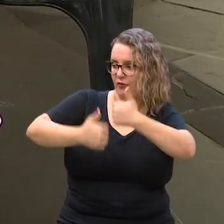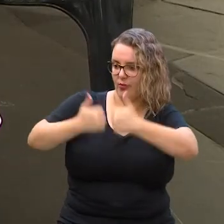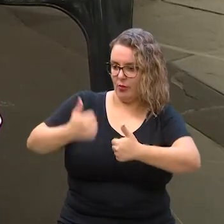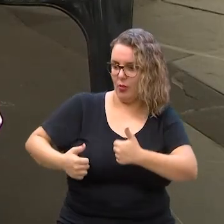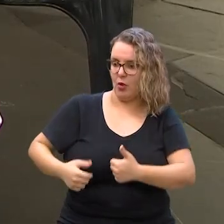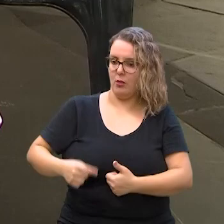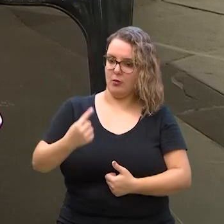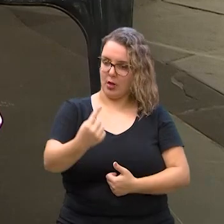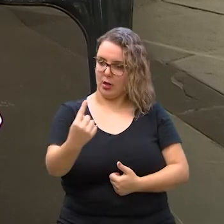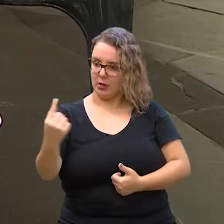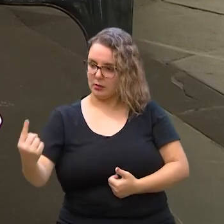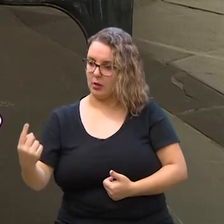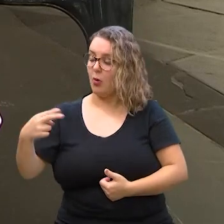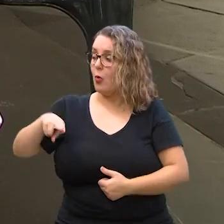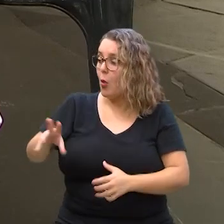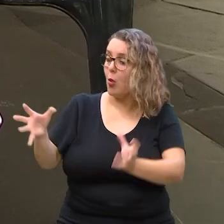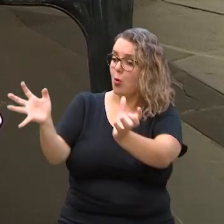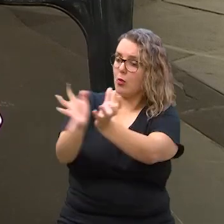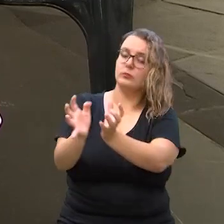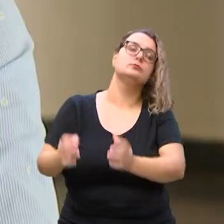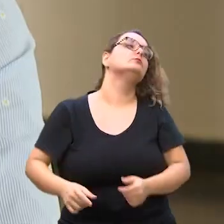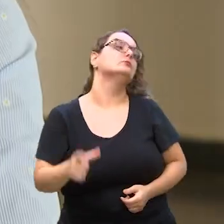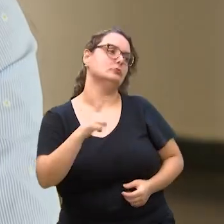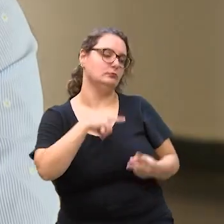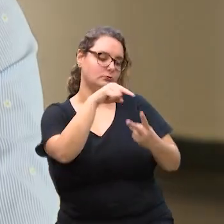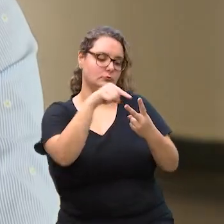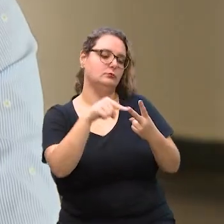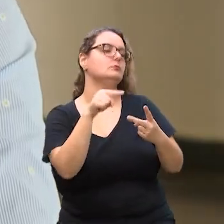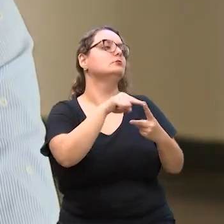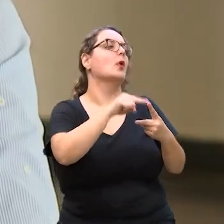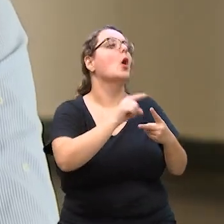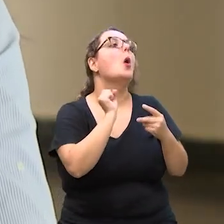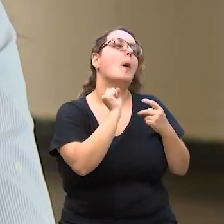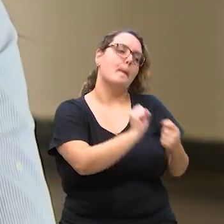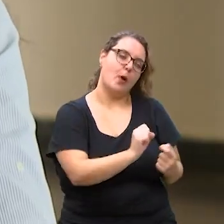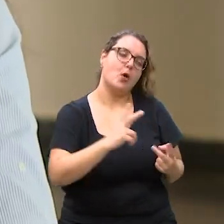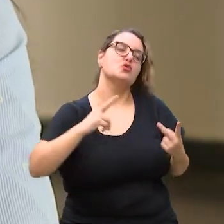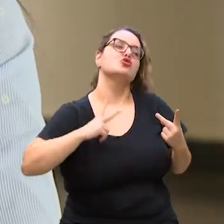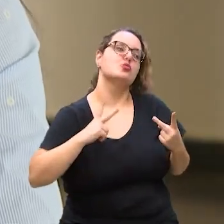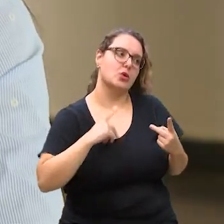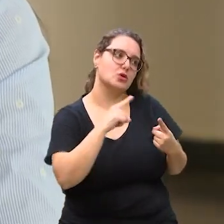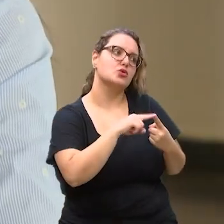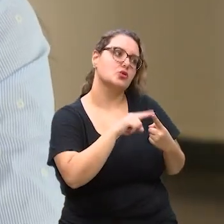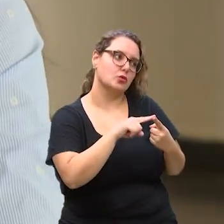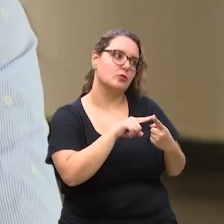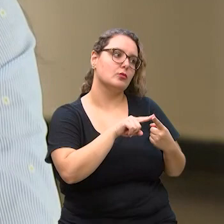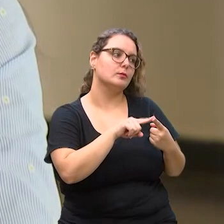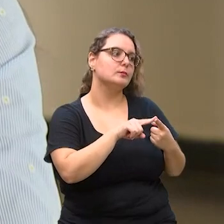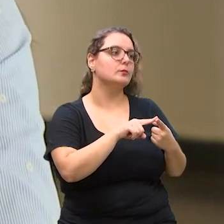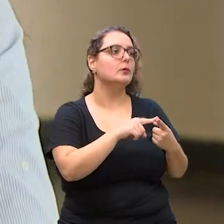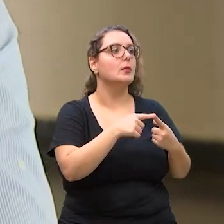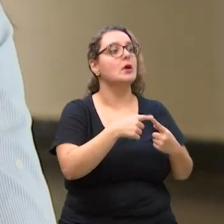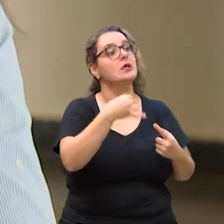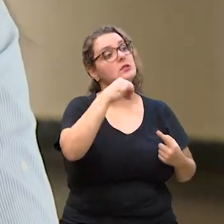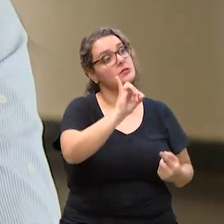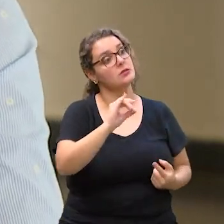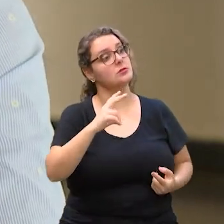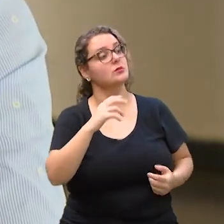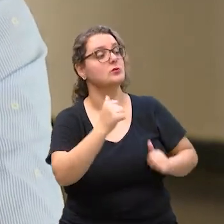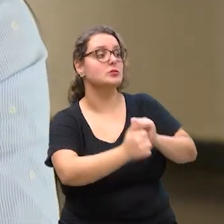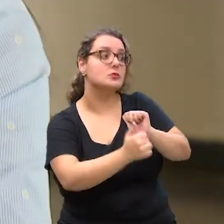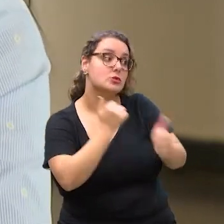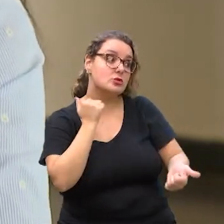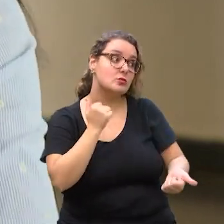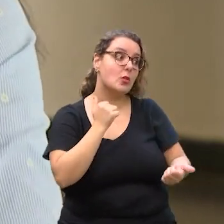sempre individualizado? Tem as duas possibilidades. A gente tem a possibilidade do trabalho individual, que vai variar se o esporte é individual,